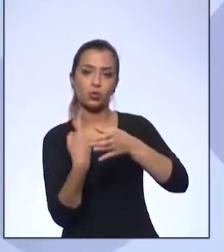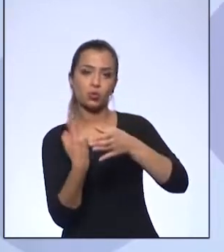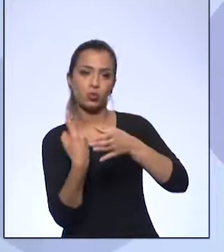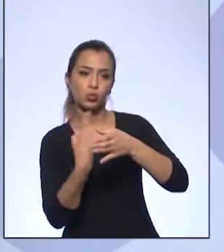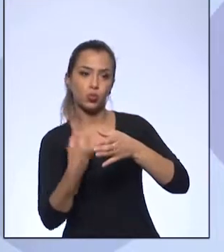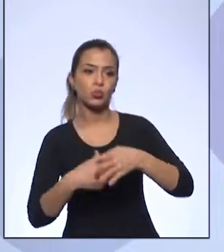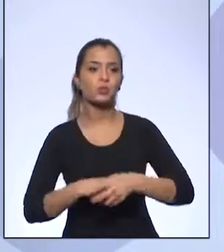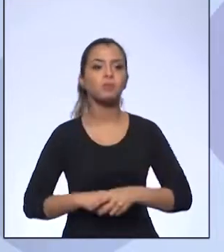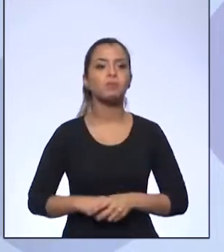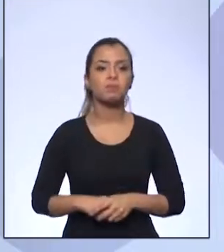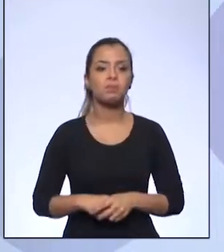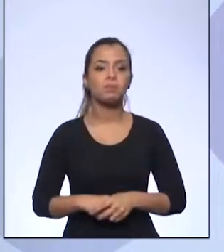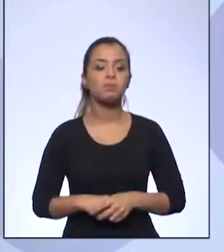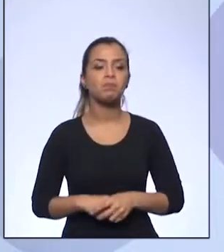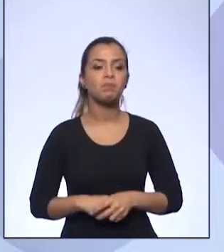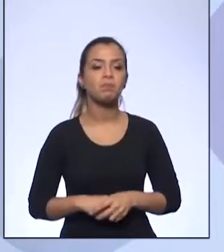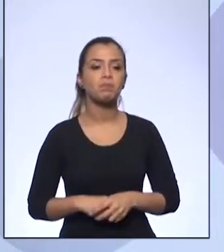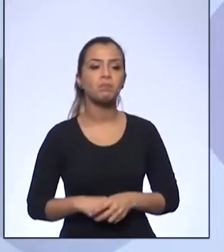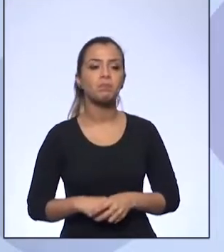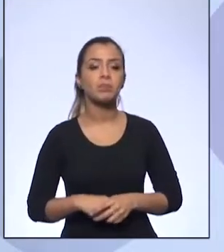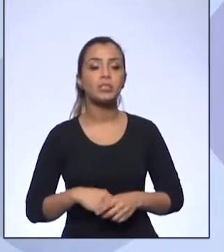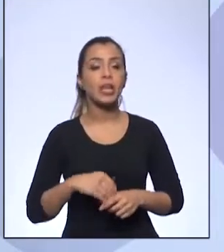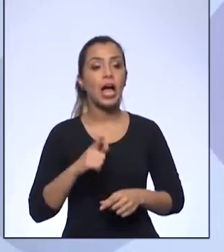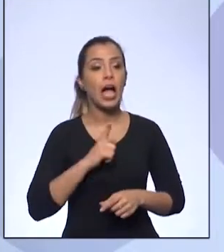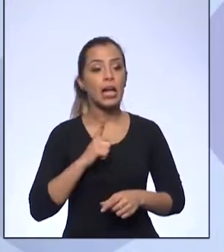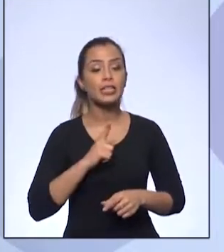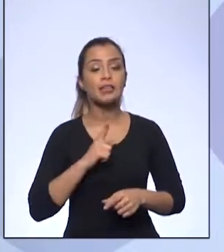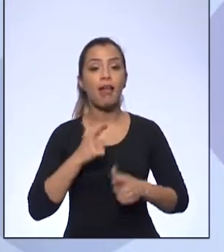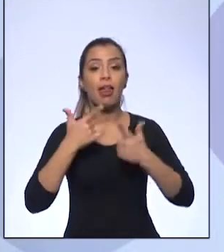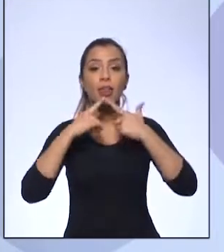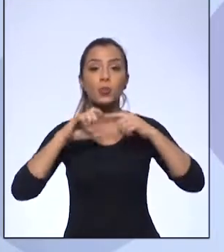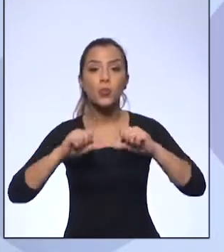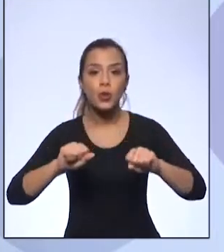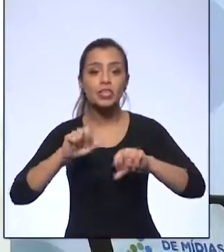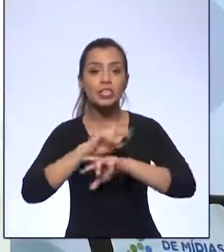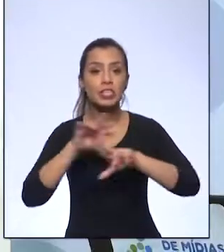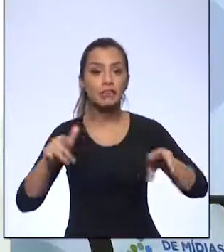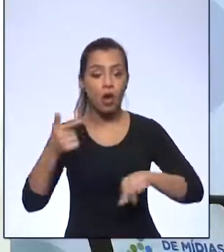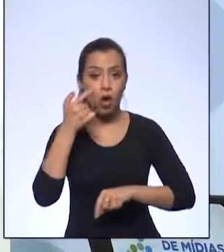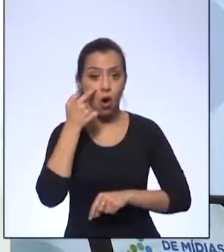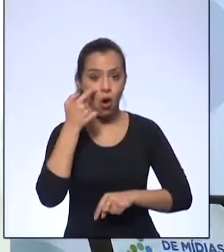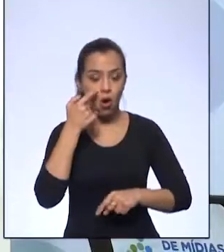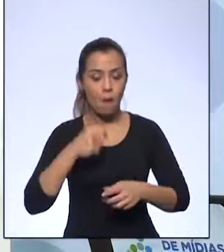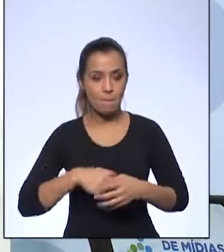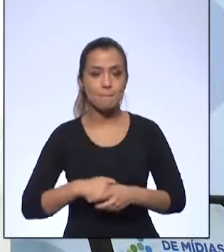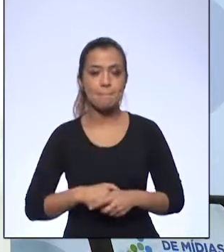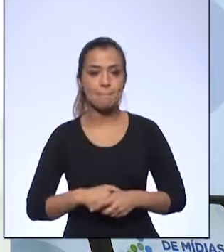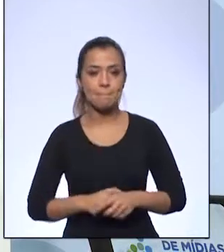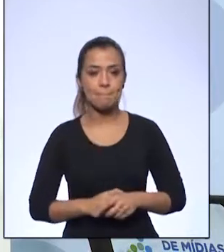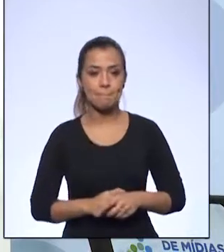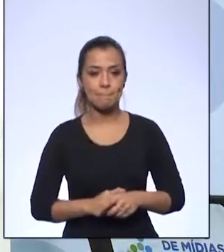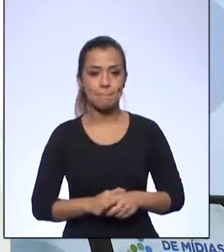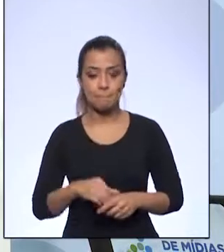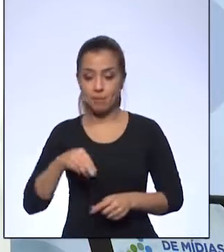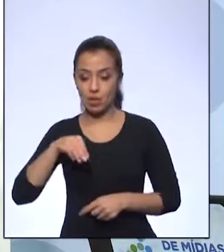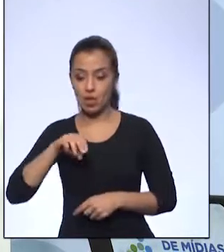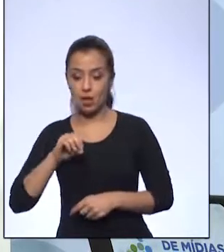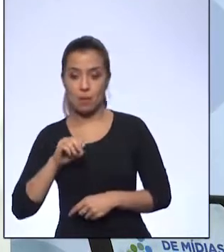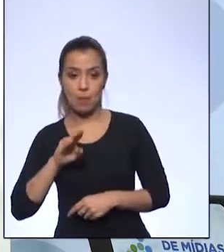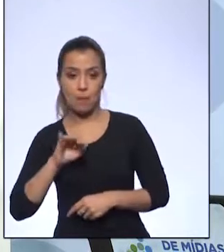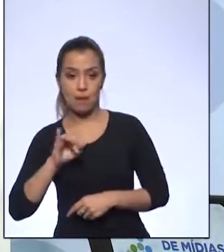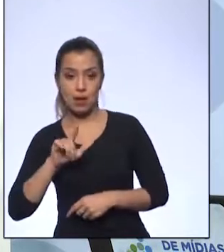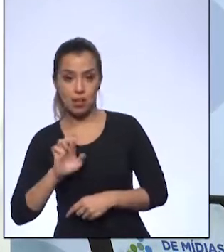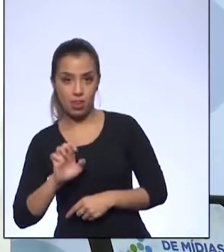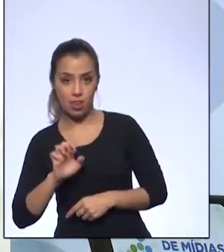olha só. Aí entra a questão aí de variante linguística, né? Vocês têm, aqui tem mobile